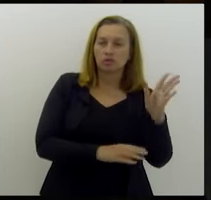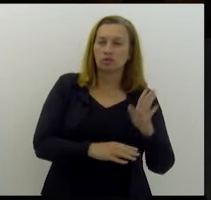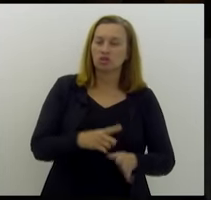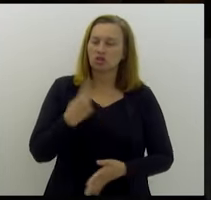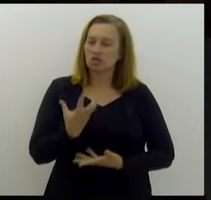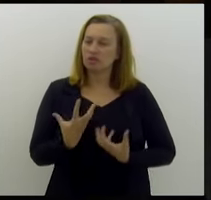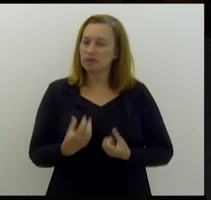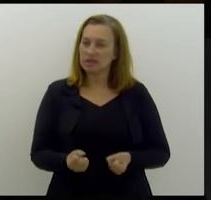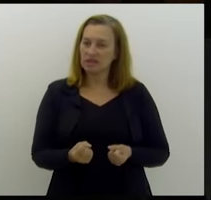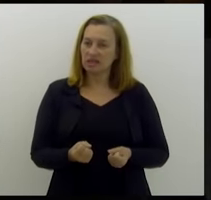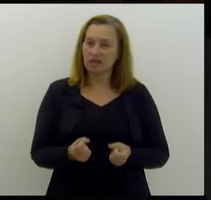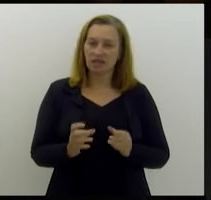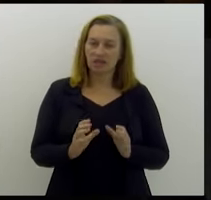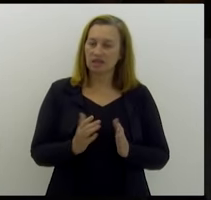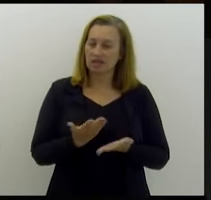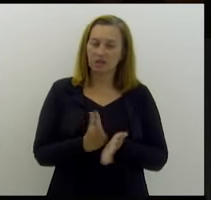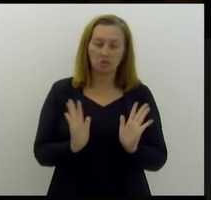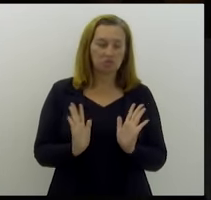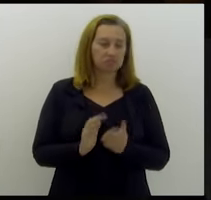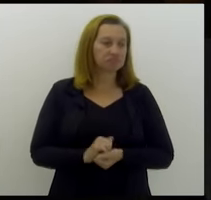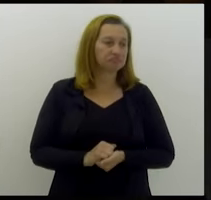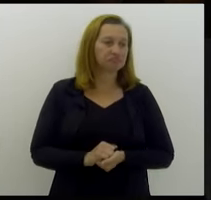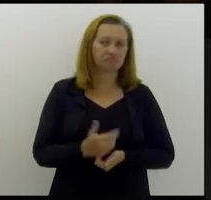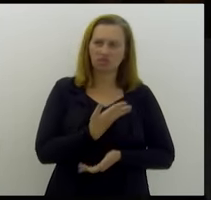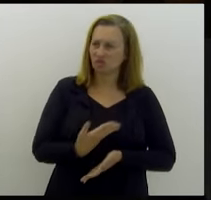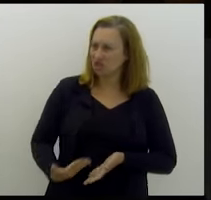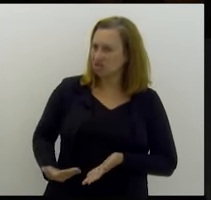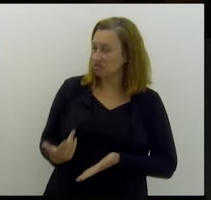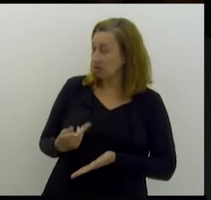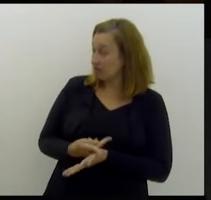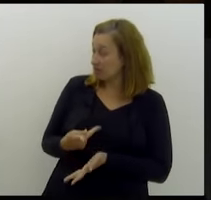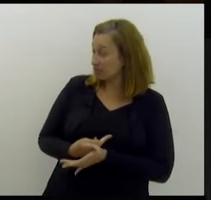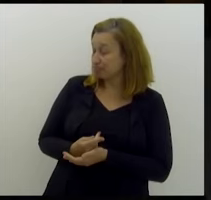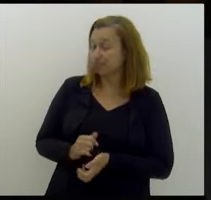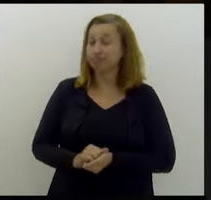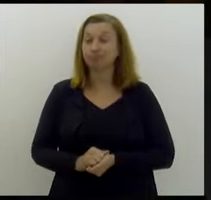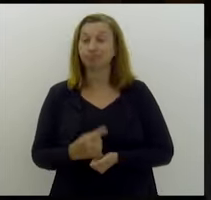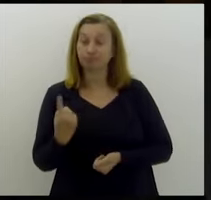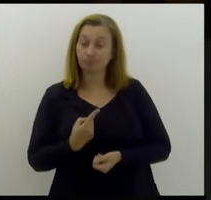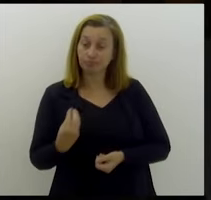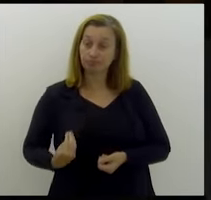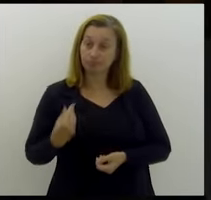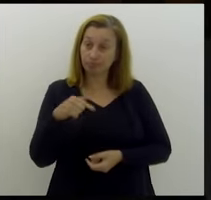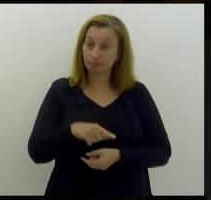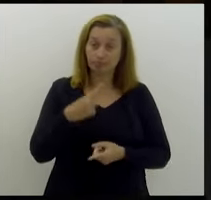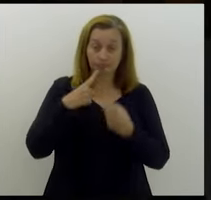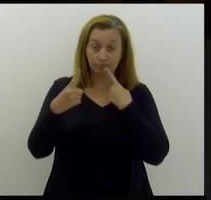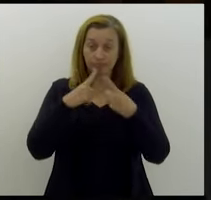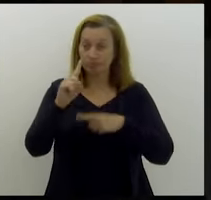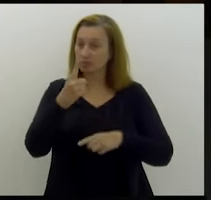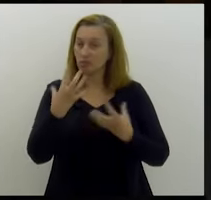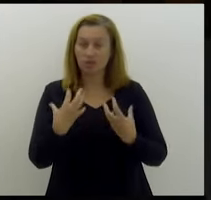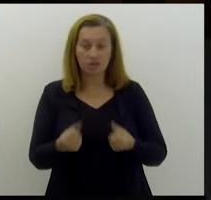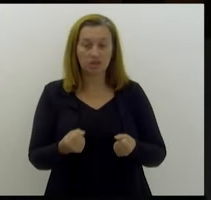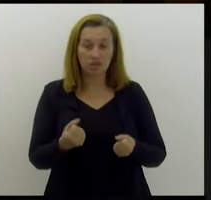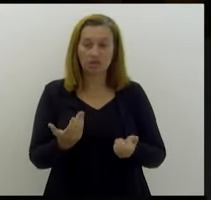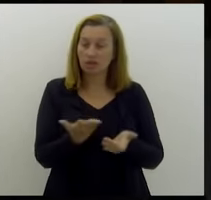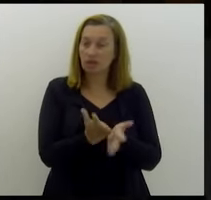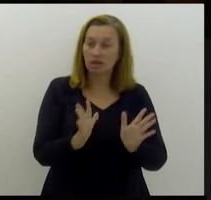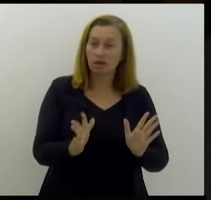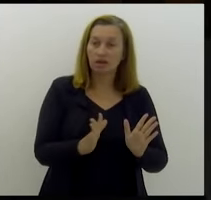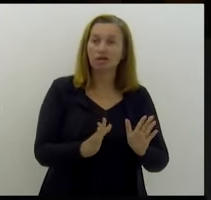aceitar e vai dar esse cheque em branco para ele o governador está enganado e nós estamos aqui fazendo um debate nós não vamos aceitar que desmonte a a política de